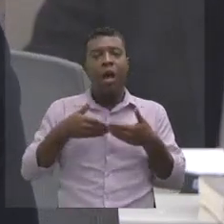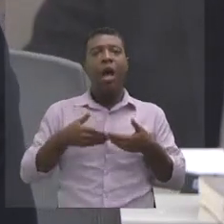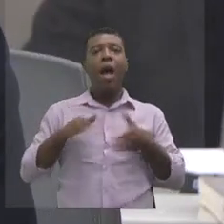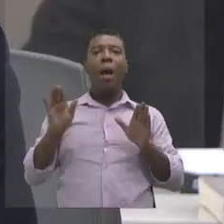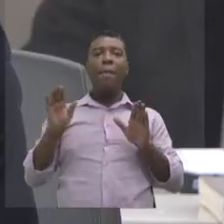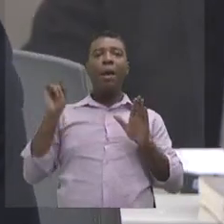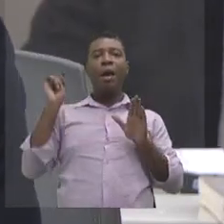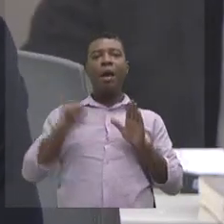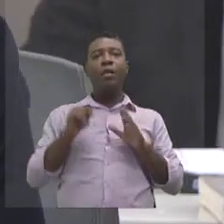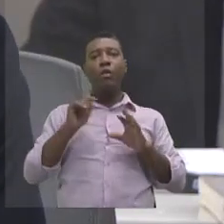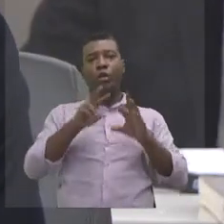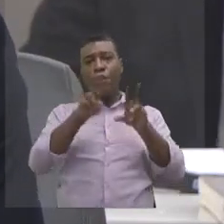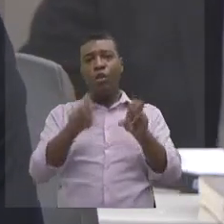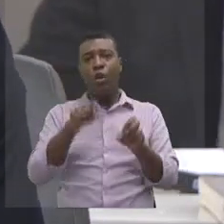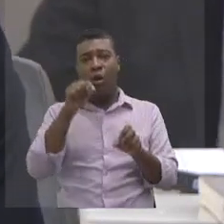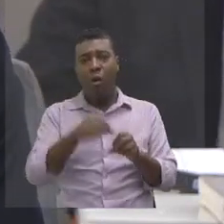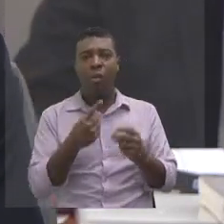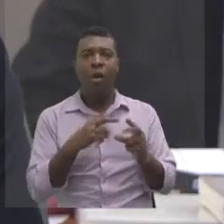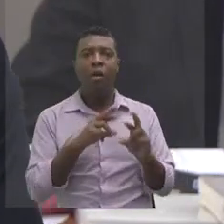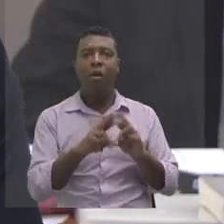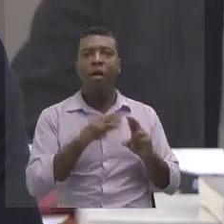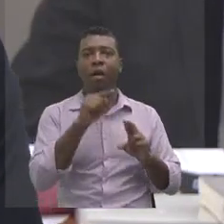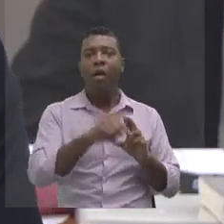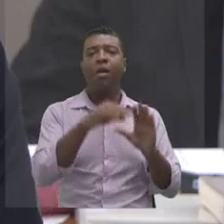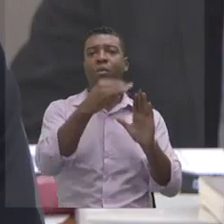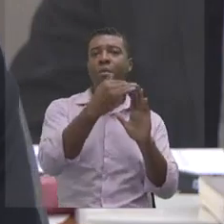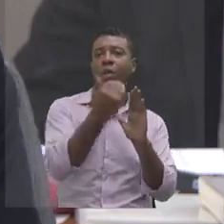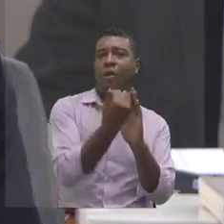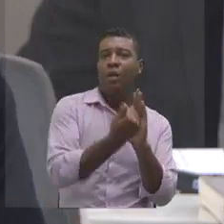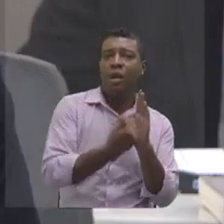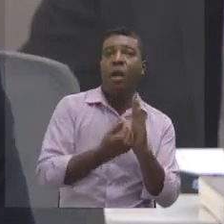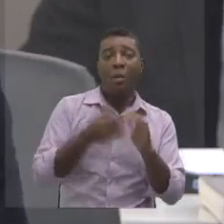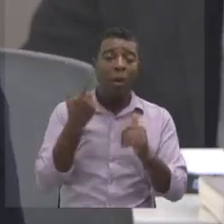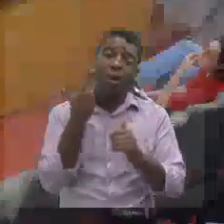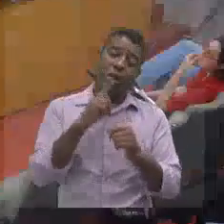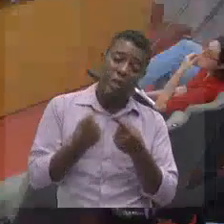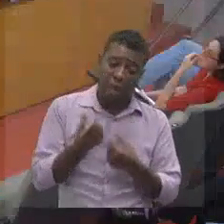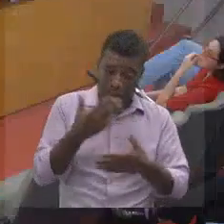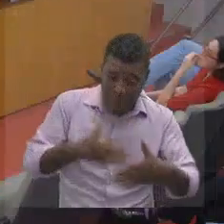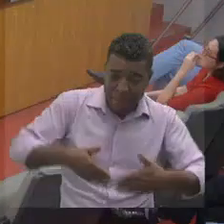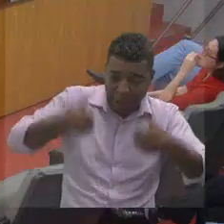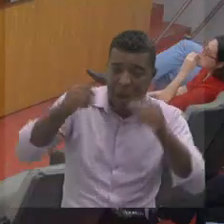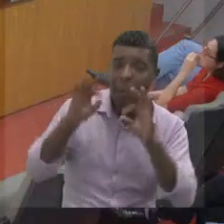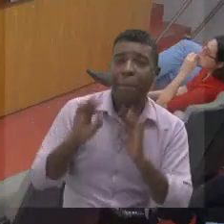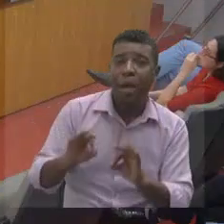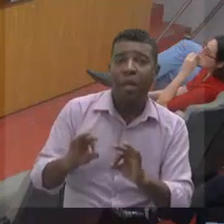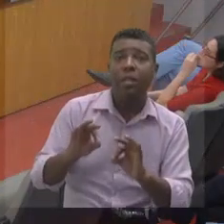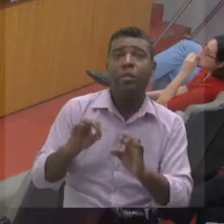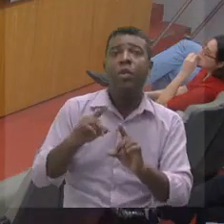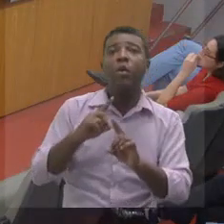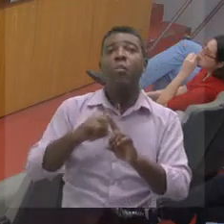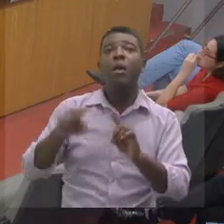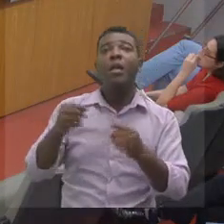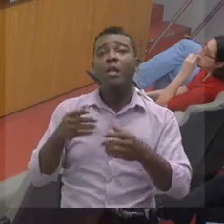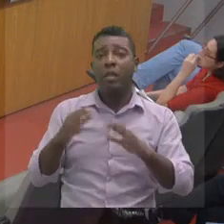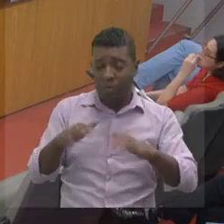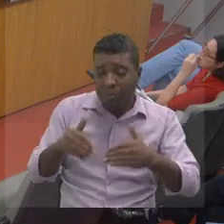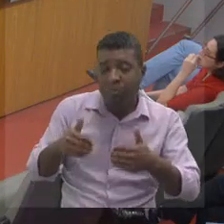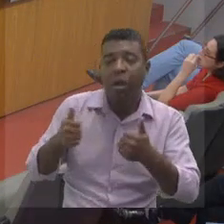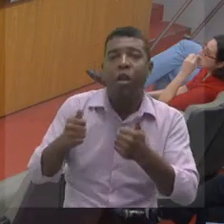a essas tratativas né para que a gente possa avançar e avançar com celeridade nesses projetos e a gente tem convicção né